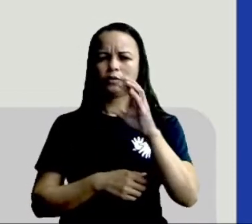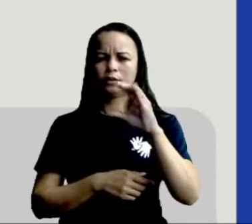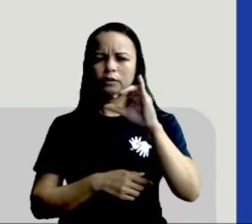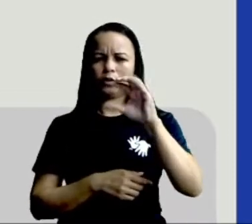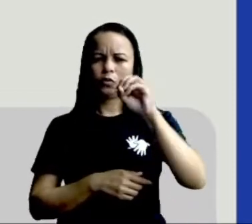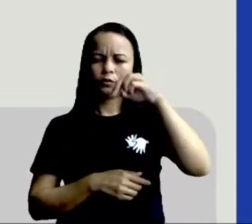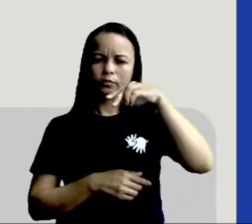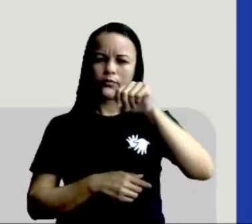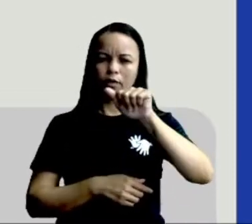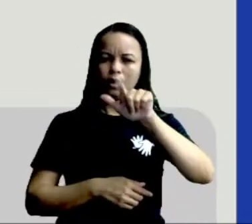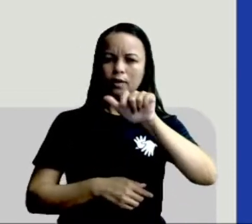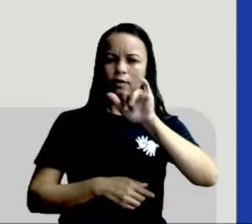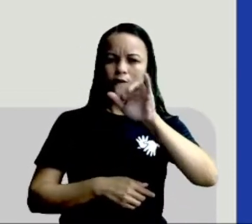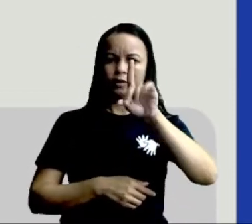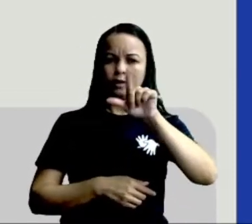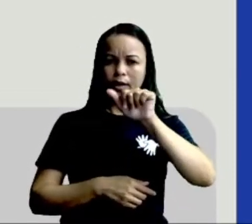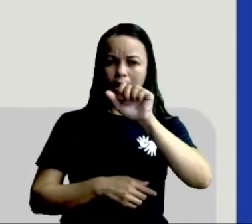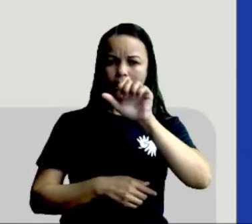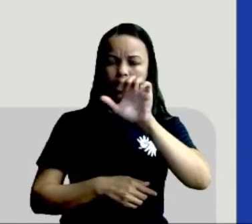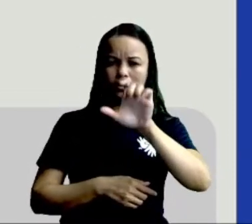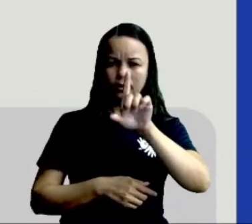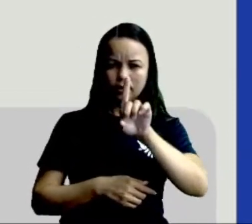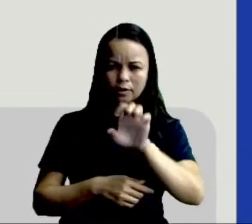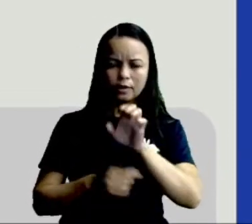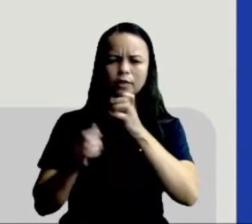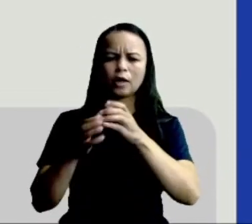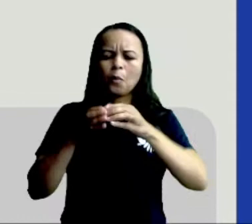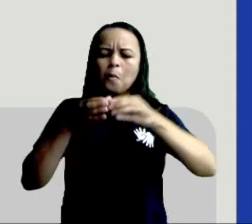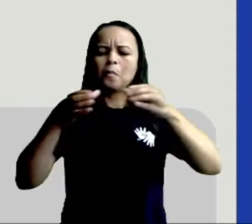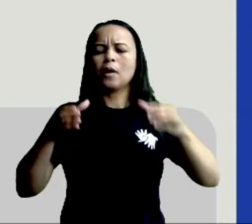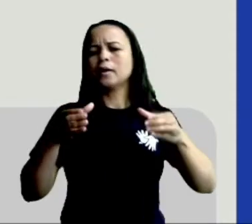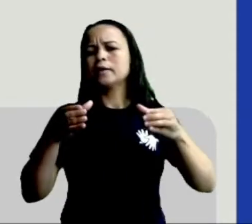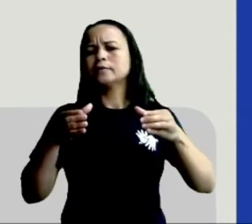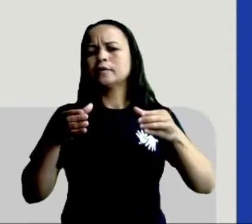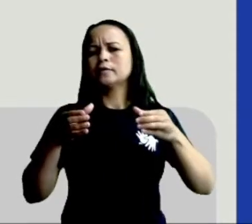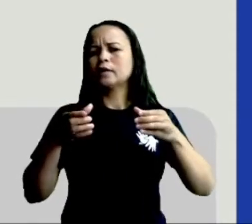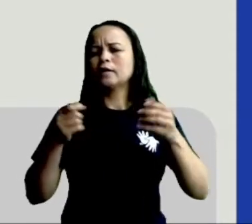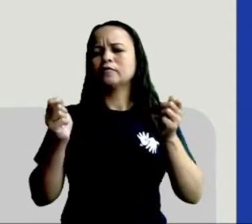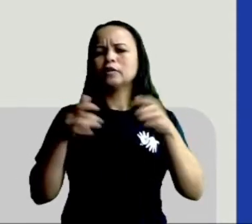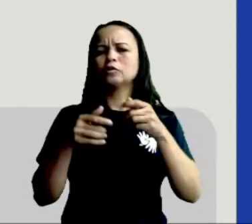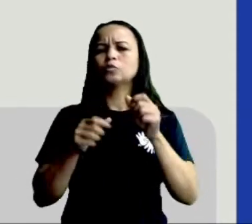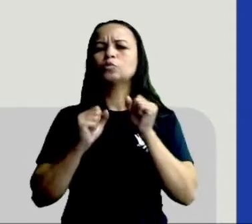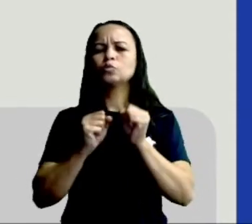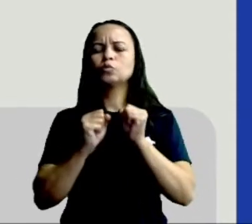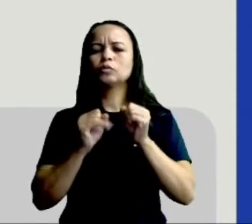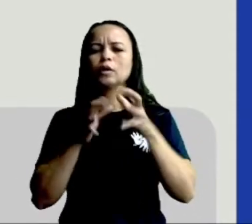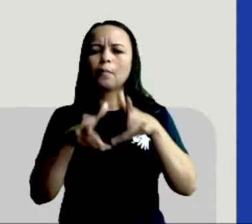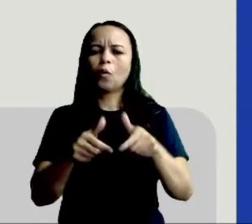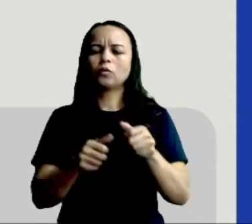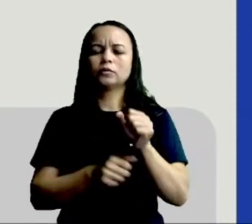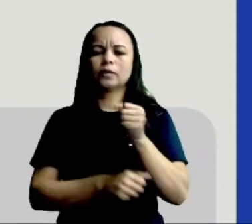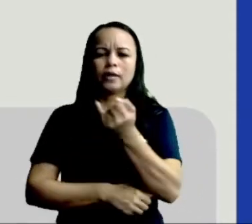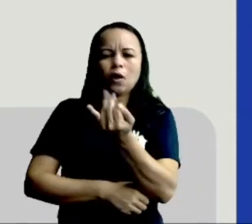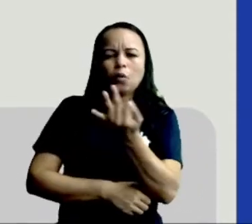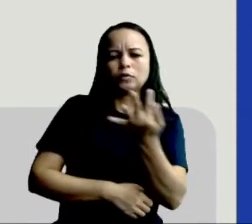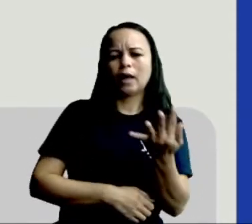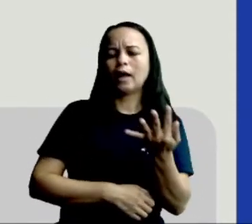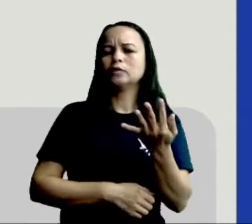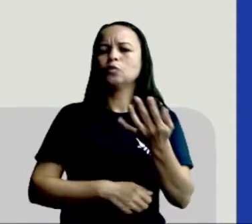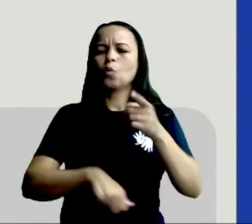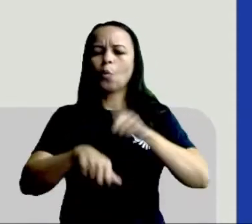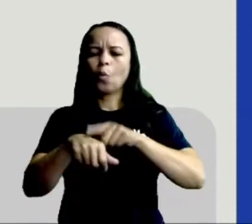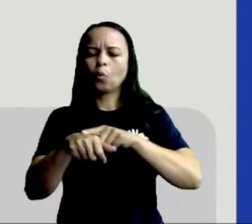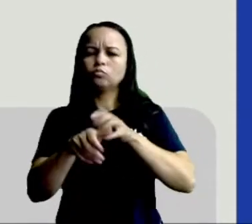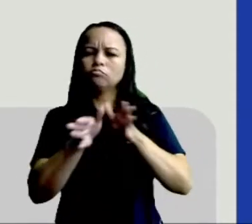entre grandezas. Definimos por grandeza tudo aquilo que pode ser contado, medido, como o